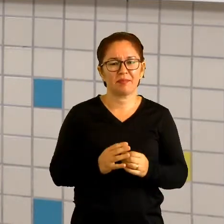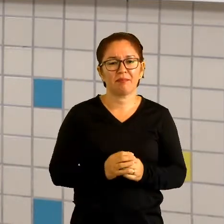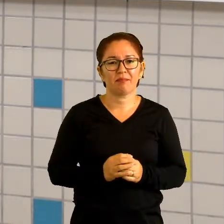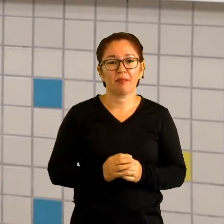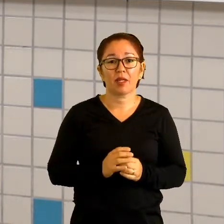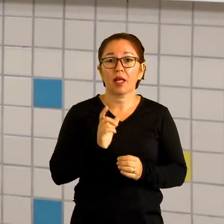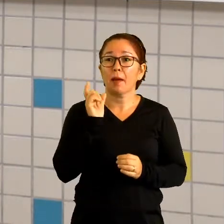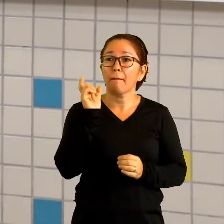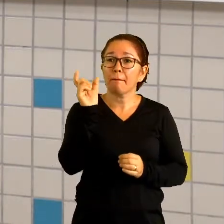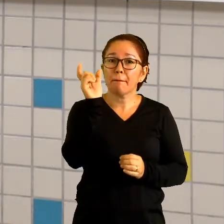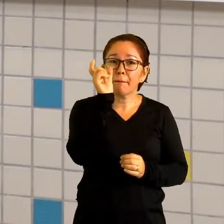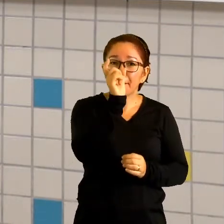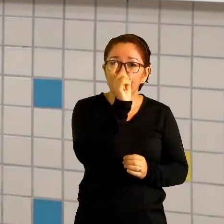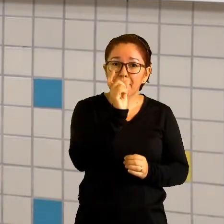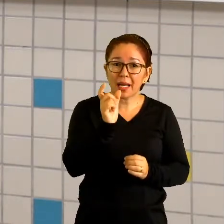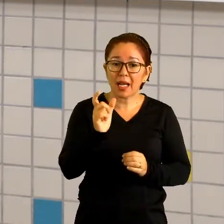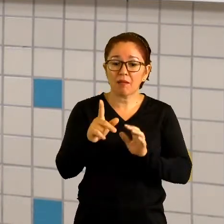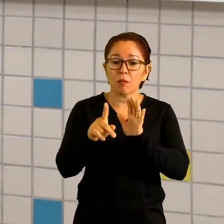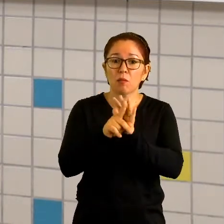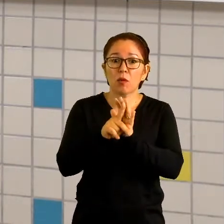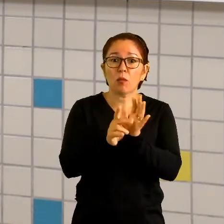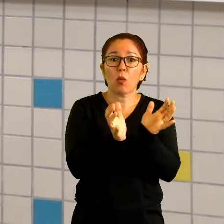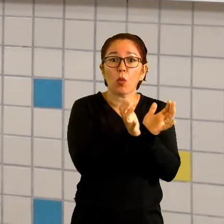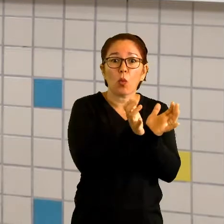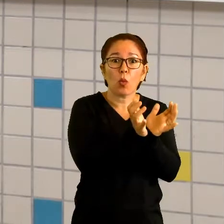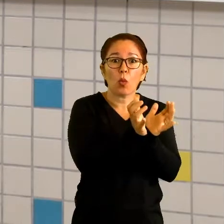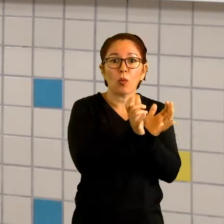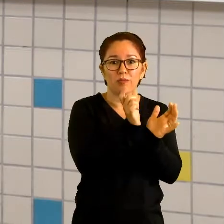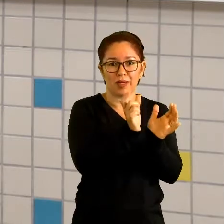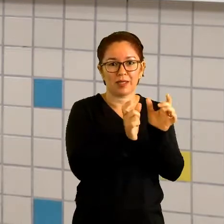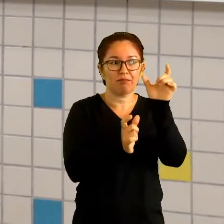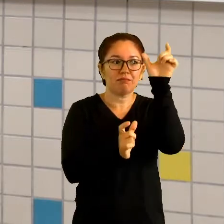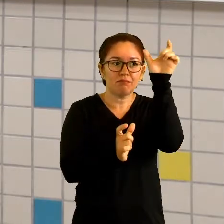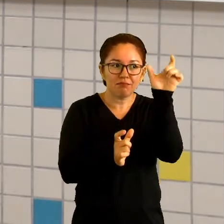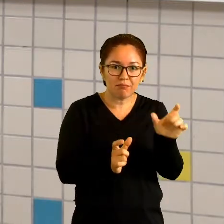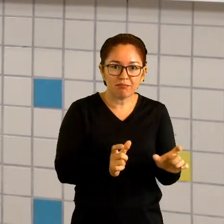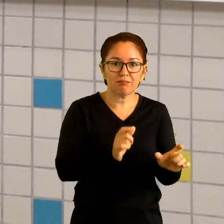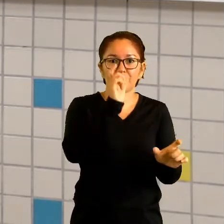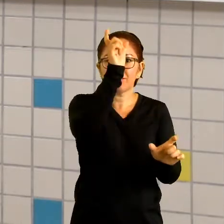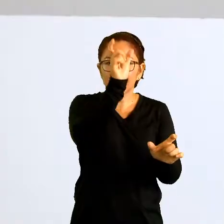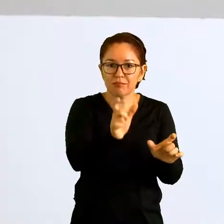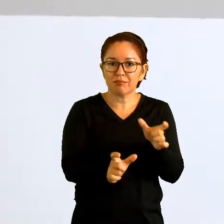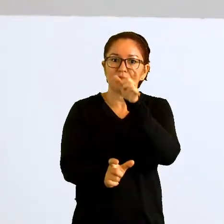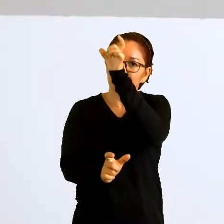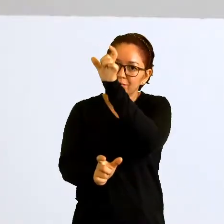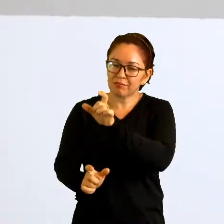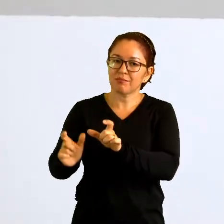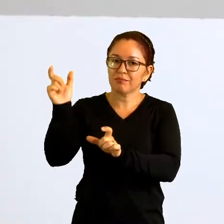uma classe gramatical. Sim, Fava, qual a sua pergunta?